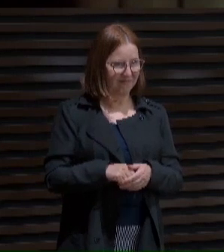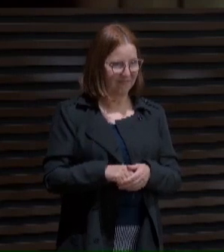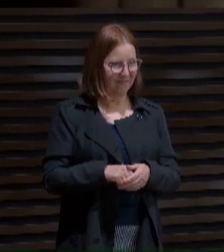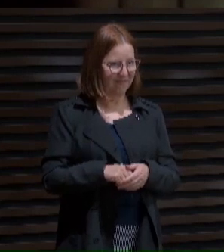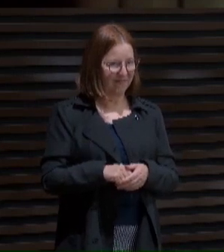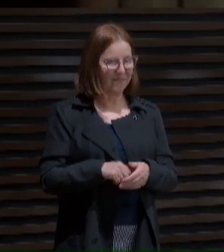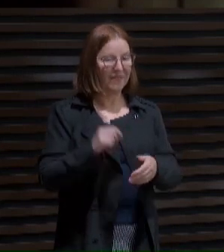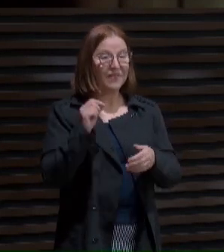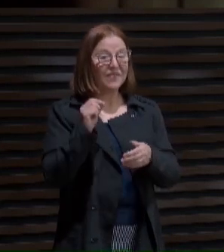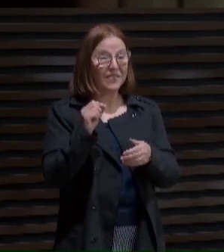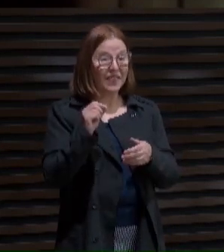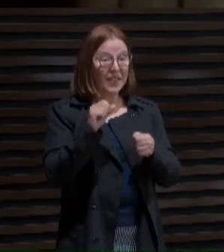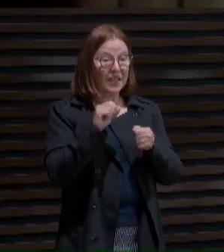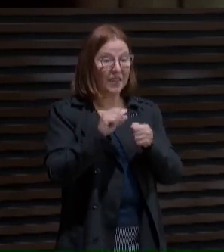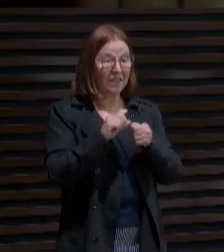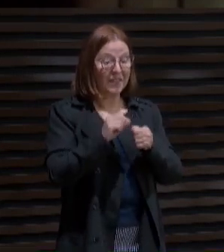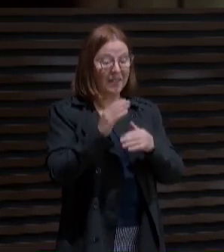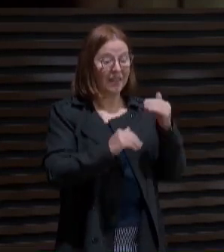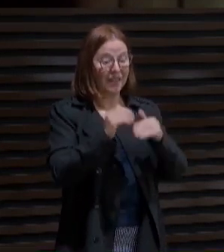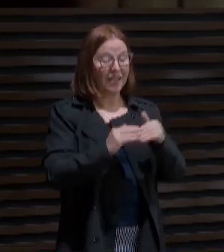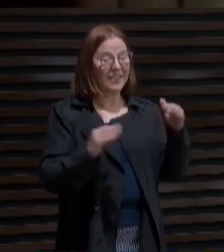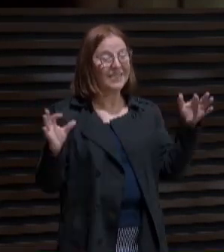é o autor da reconciliação?